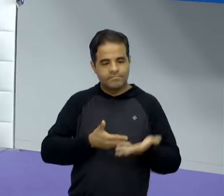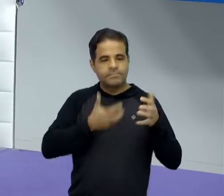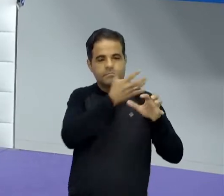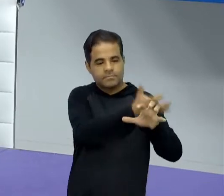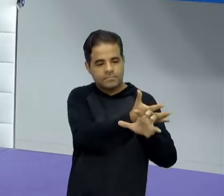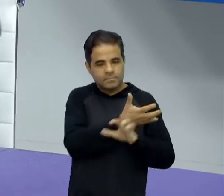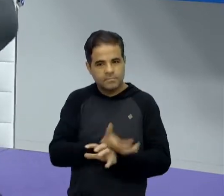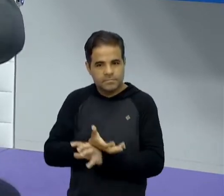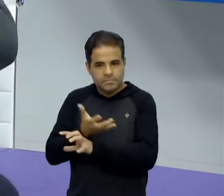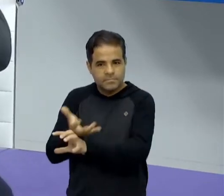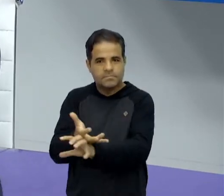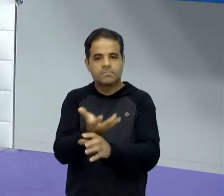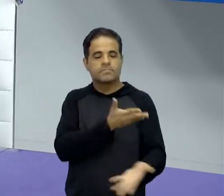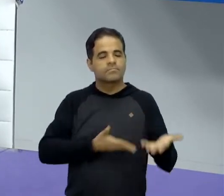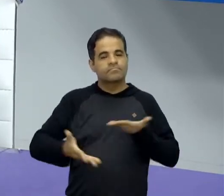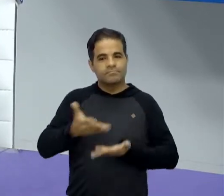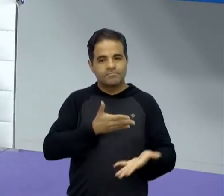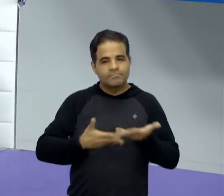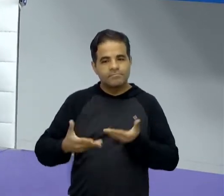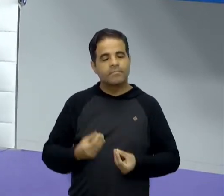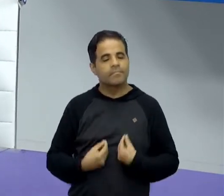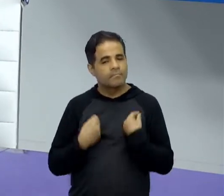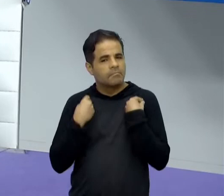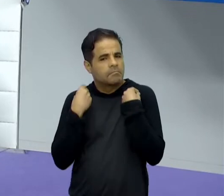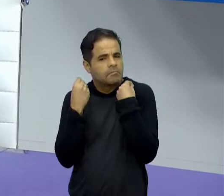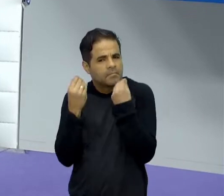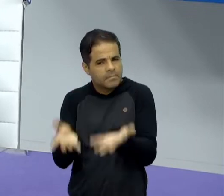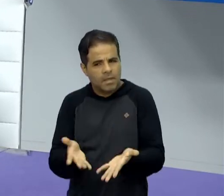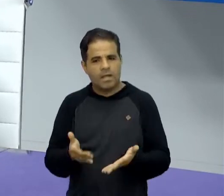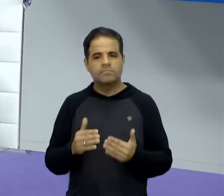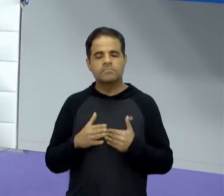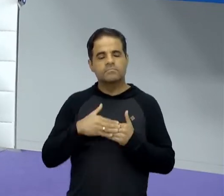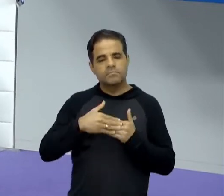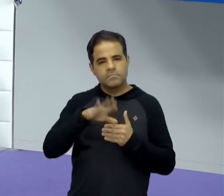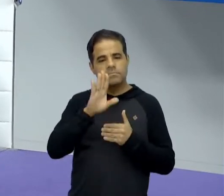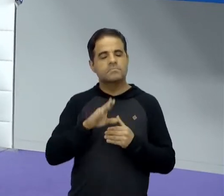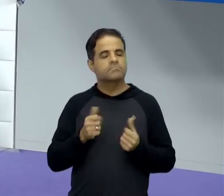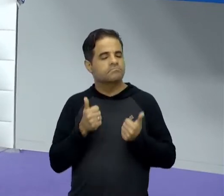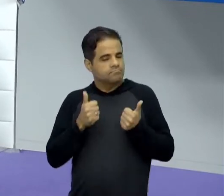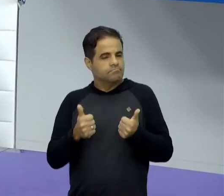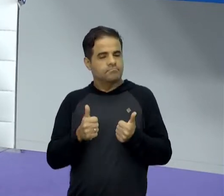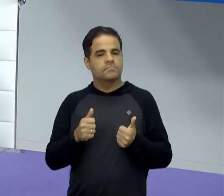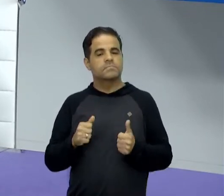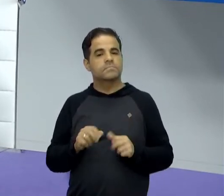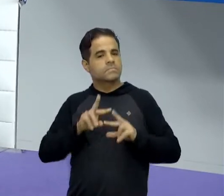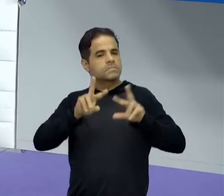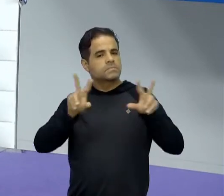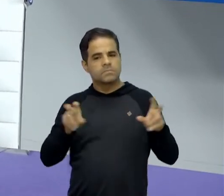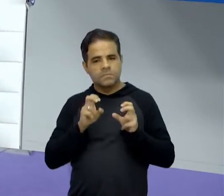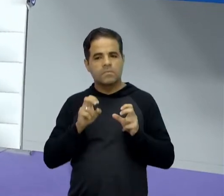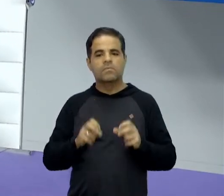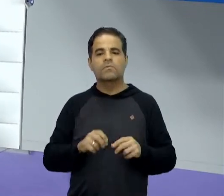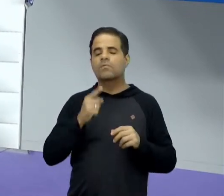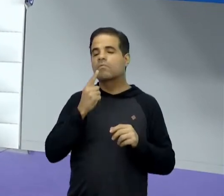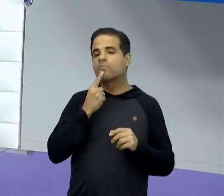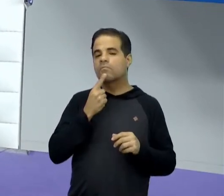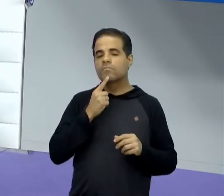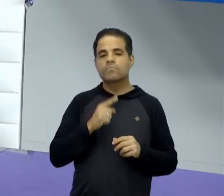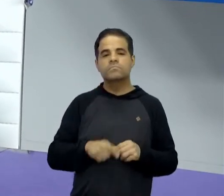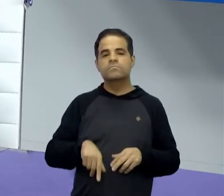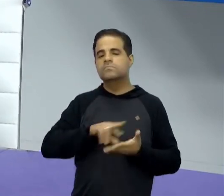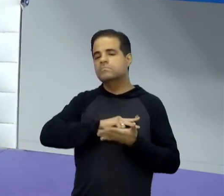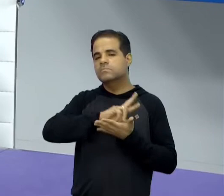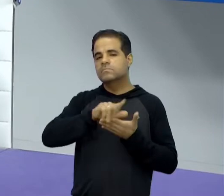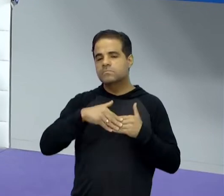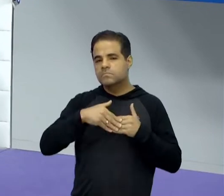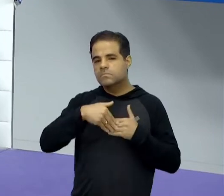interdisciplinaridade. E para dar mais coerência, para dar mais substância a essa nova pegada, eu vou falar assim de aspectos